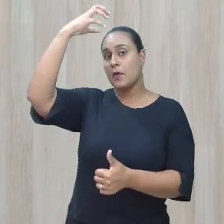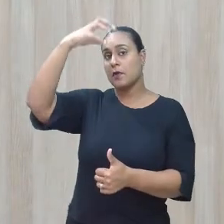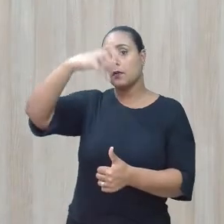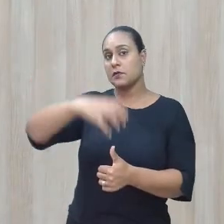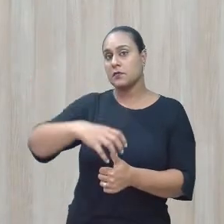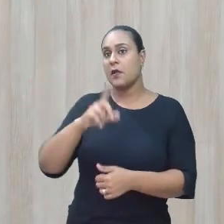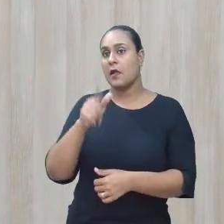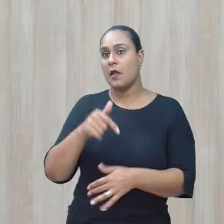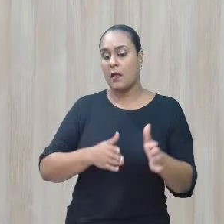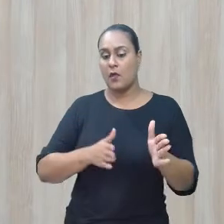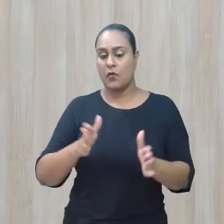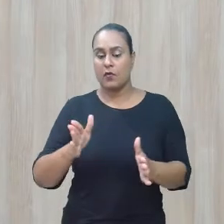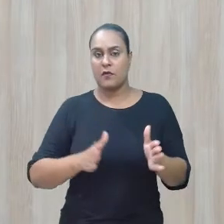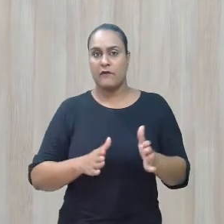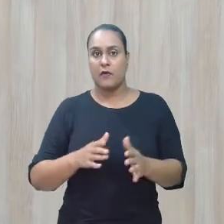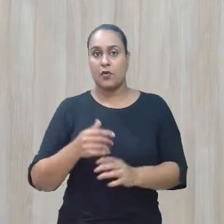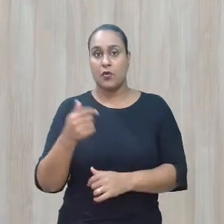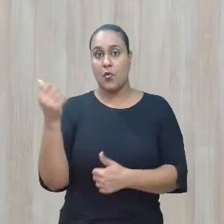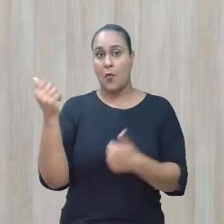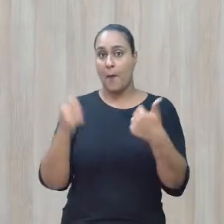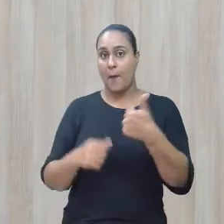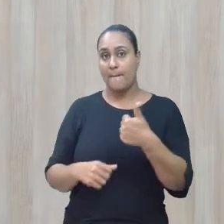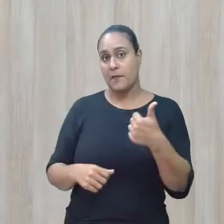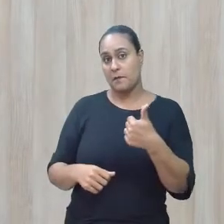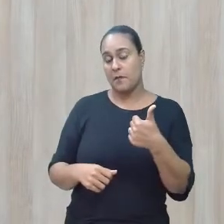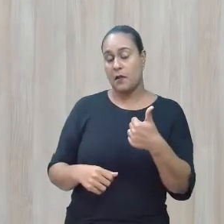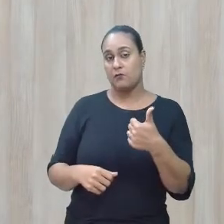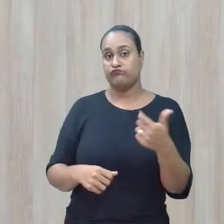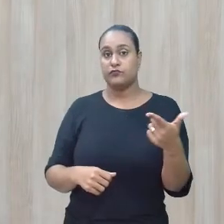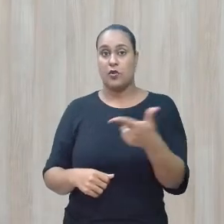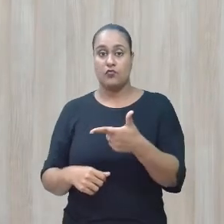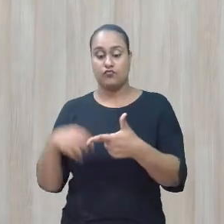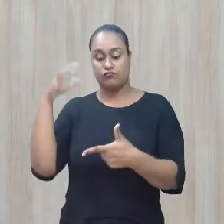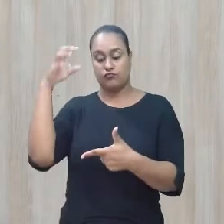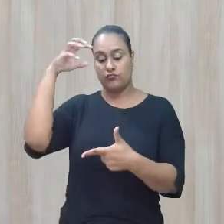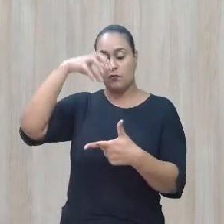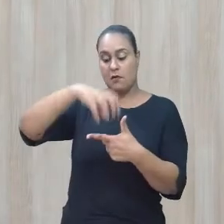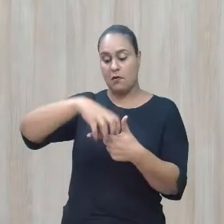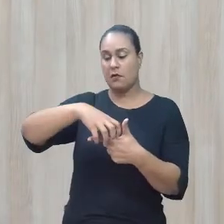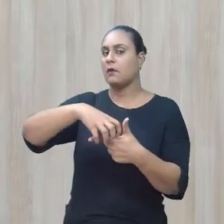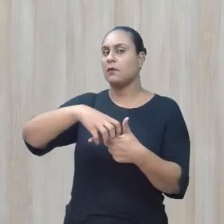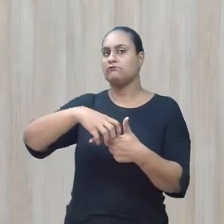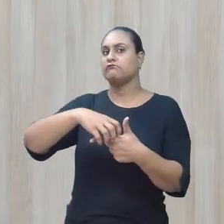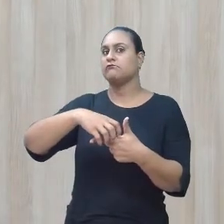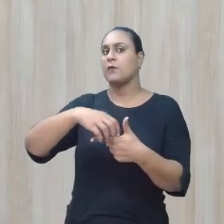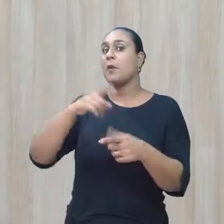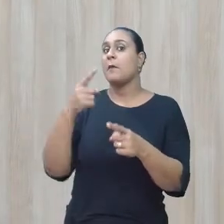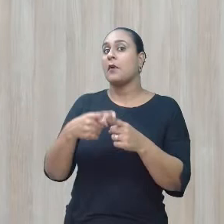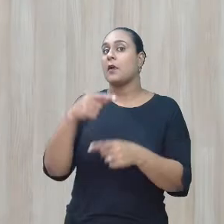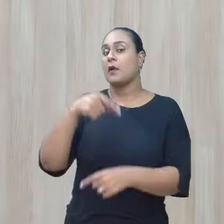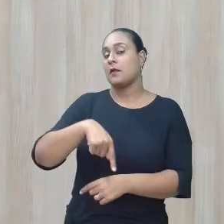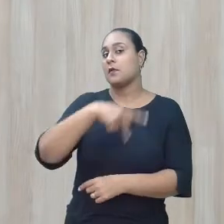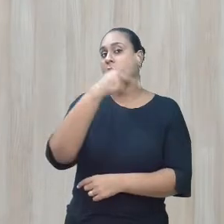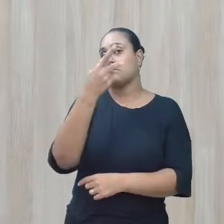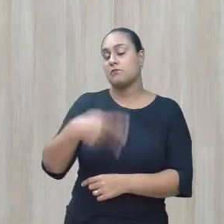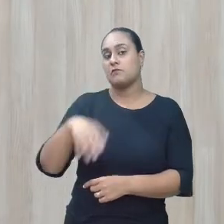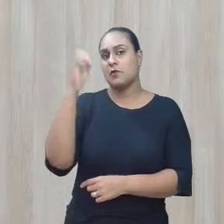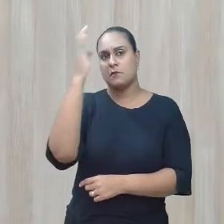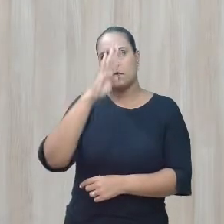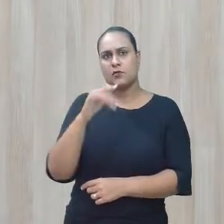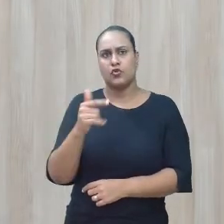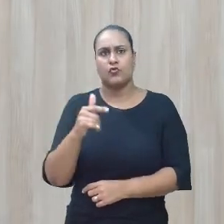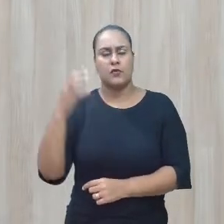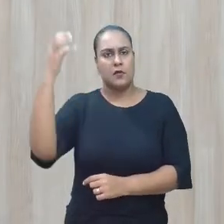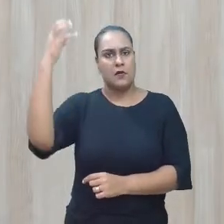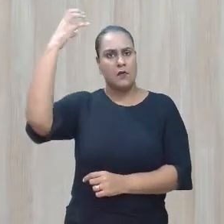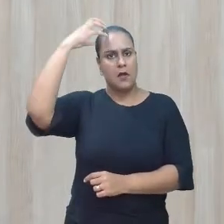de tempo entre o primeiro e o segundo reinado, um período que o Brasil, né, não tinha um rei governando, já que o Dom Pedro